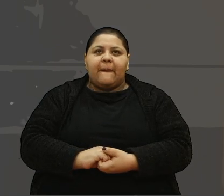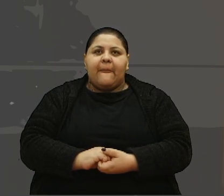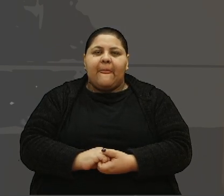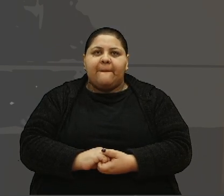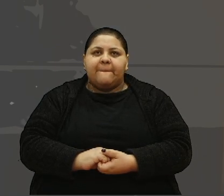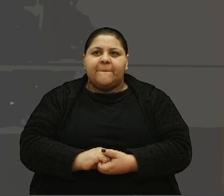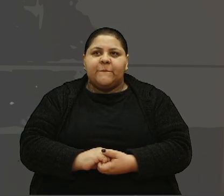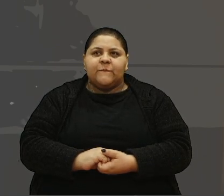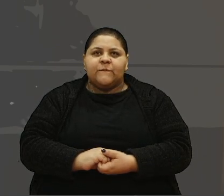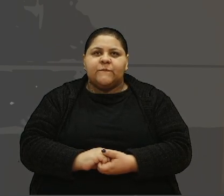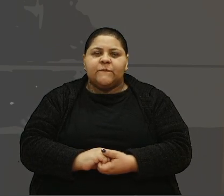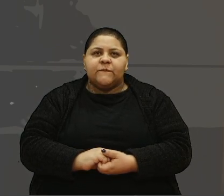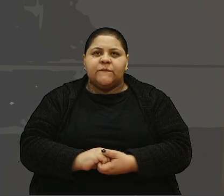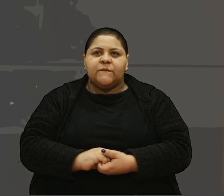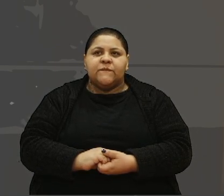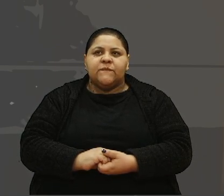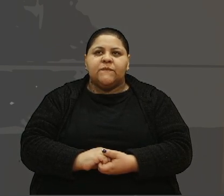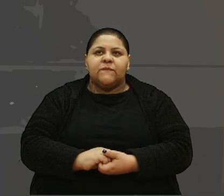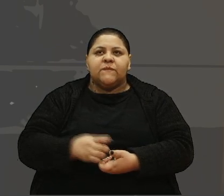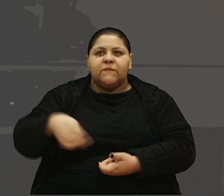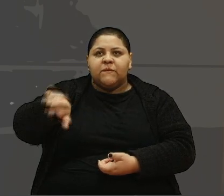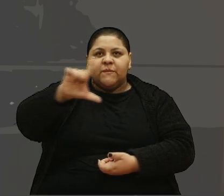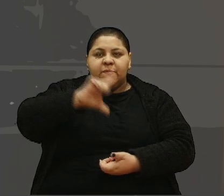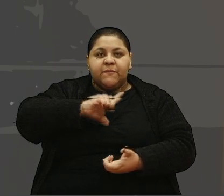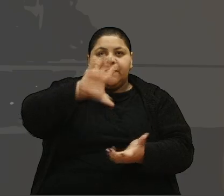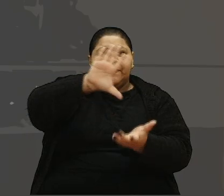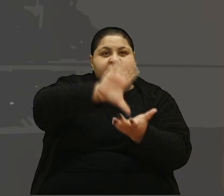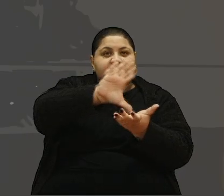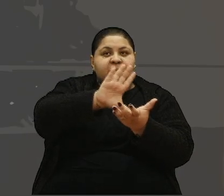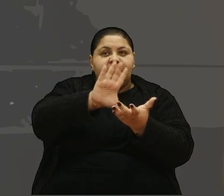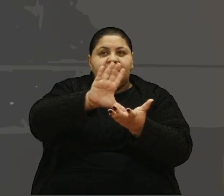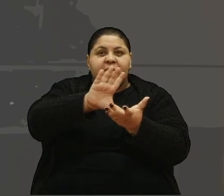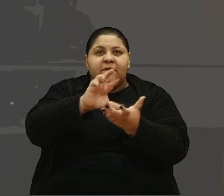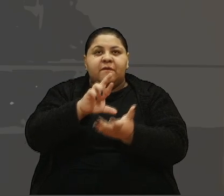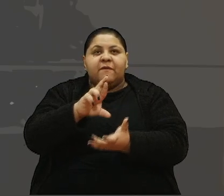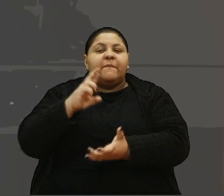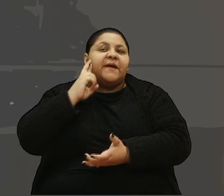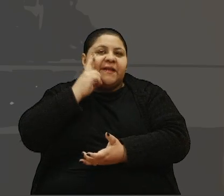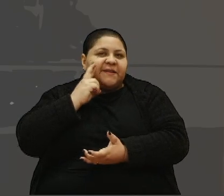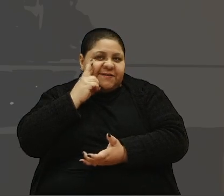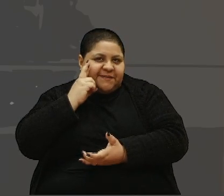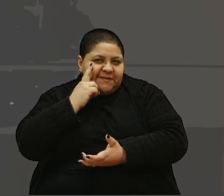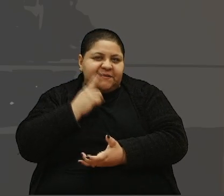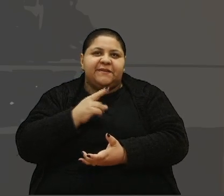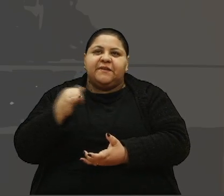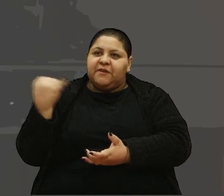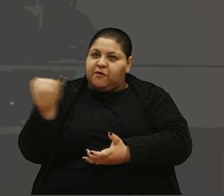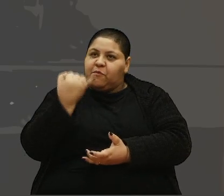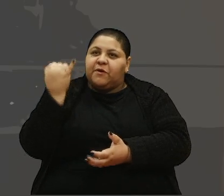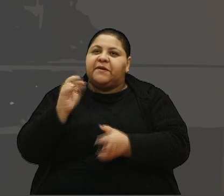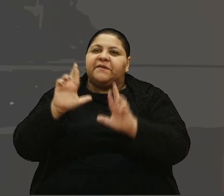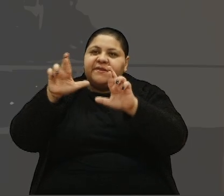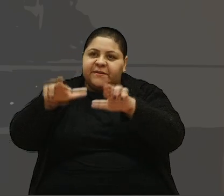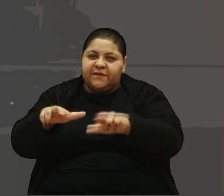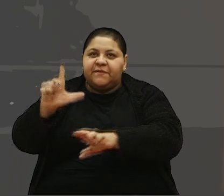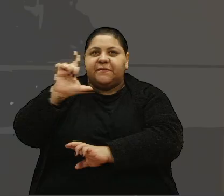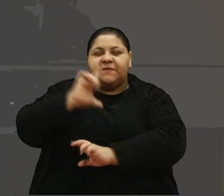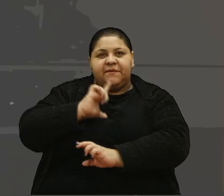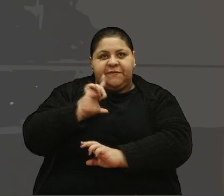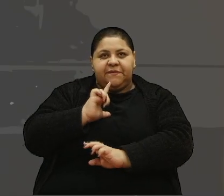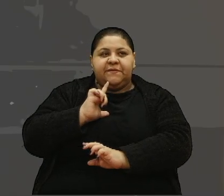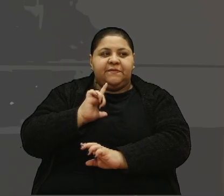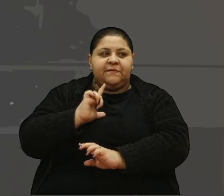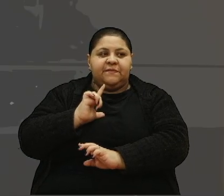Agora, nós temos uma no Parque das Rosas, lá no Vila Romana, bem importante para aquela região. Nós temos